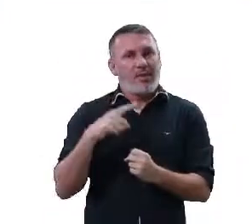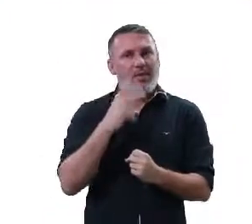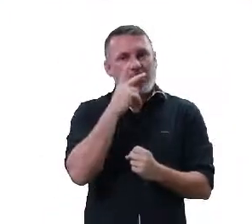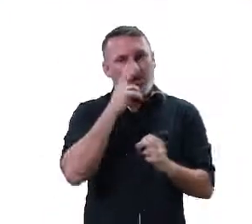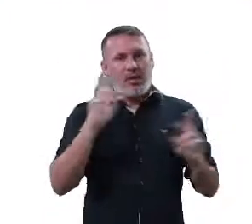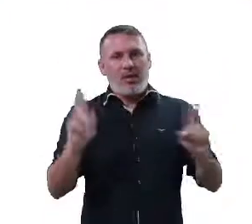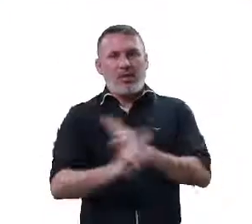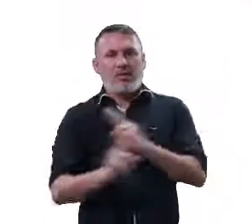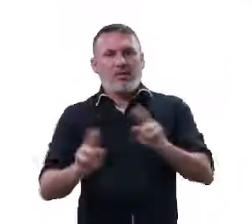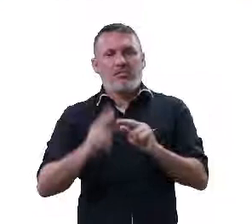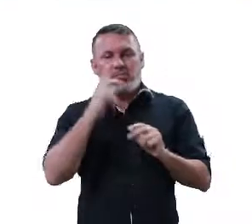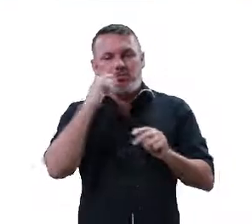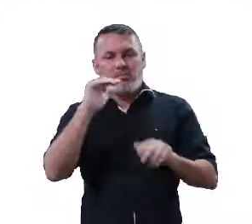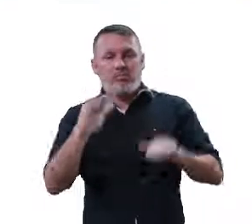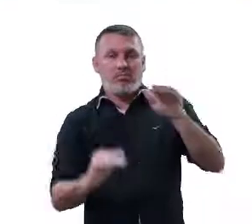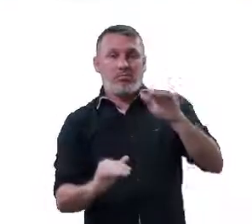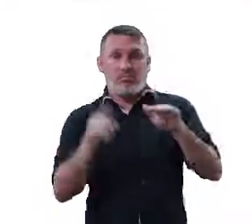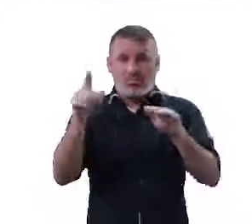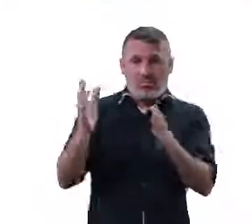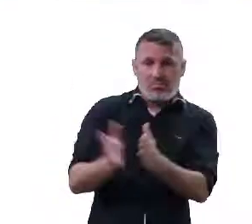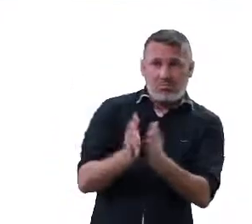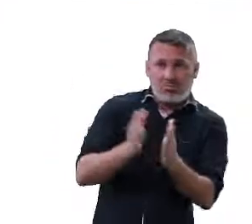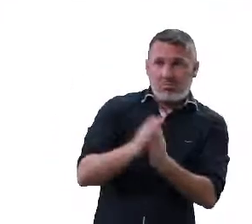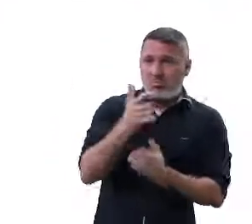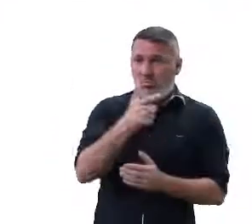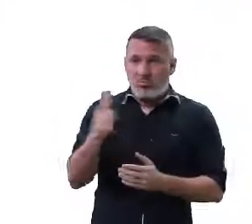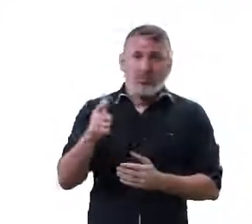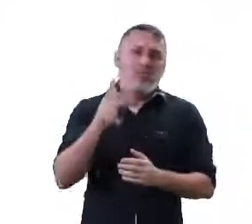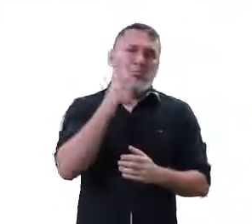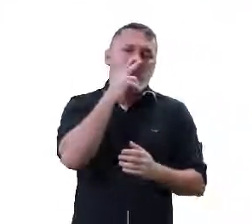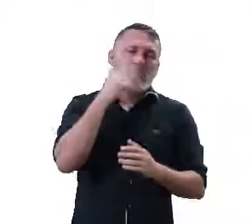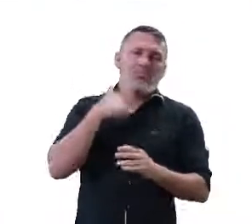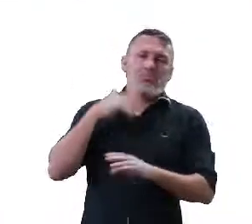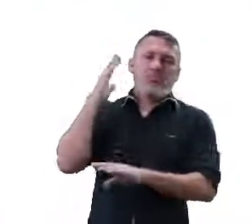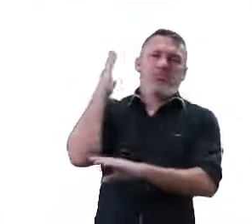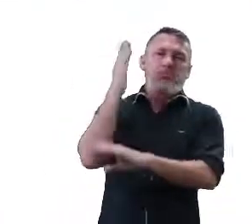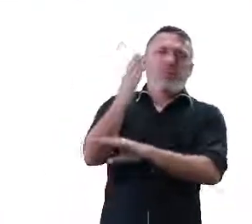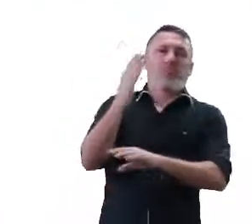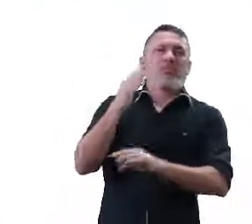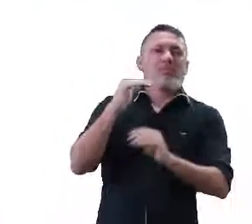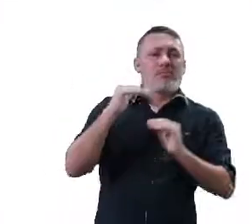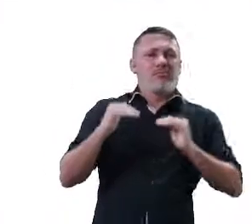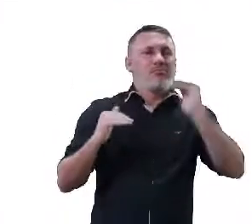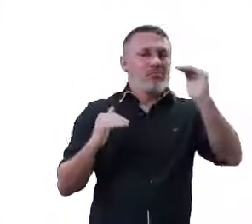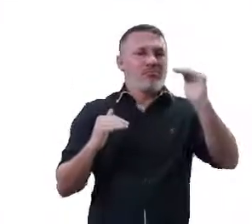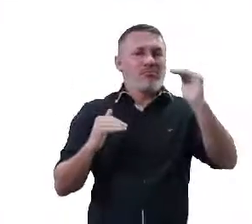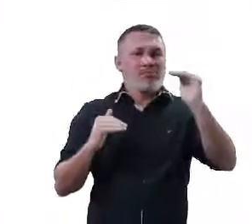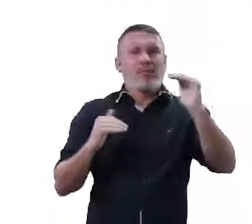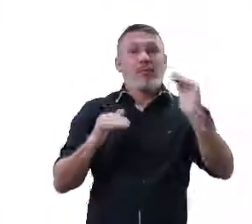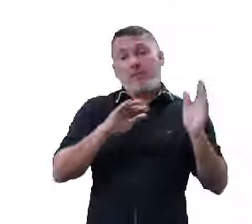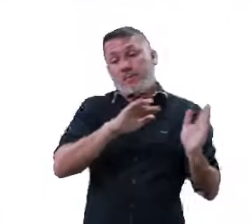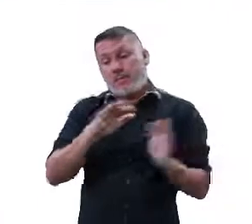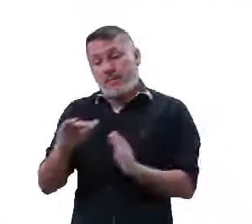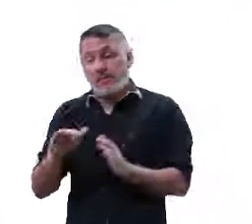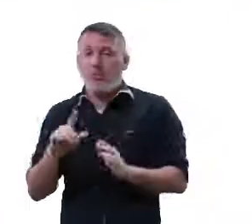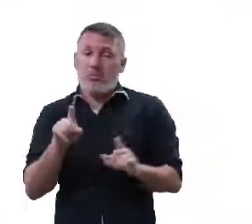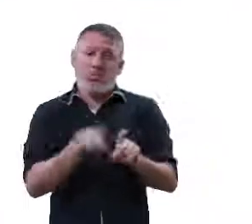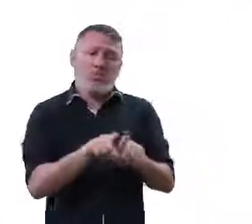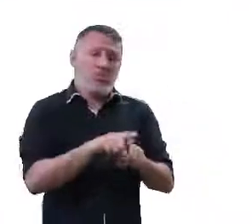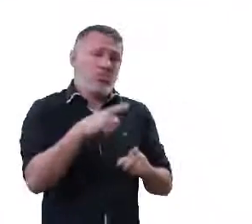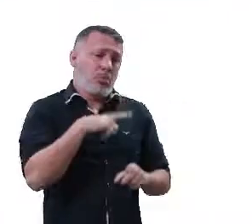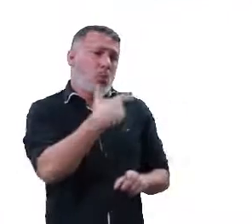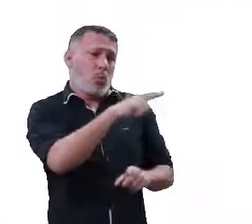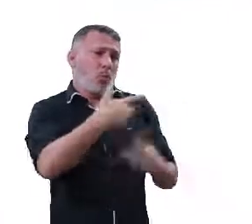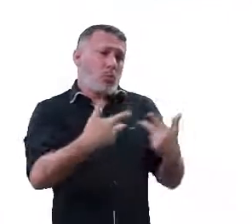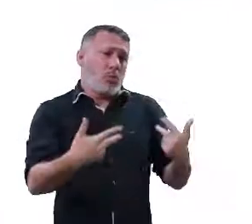uma relação com aqueles que não possuem esses bens, uma sensação de superioridade. Mas também temos a contramão disso,